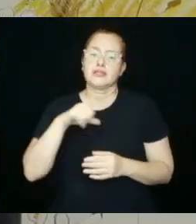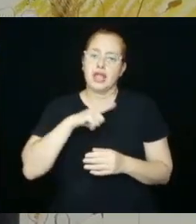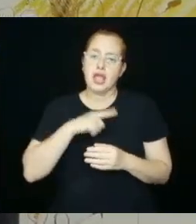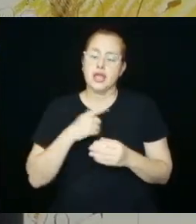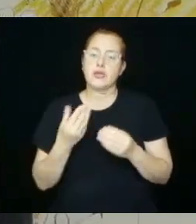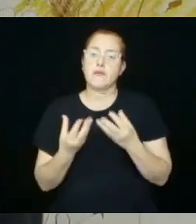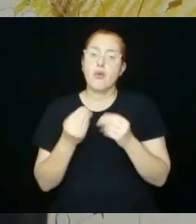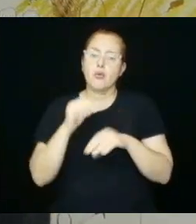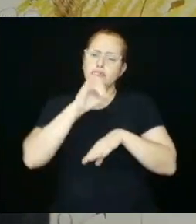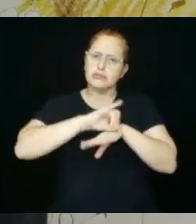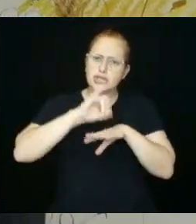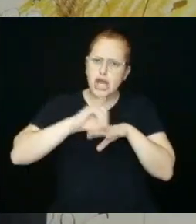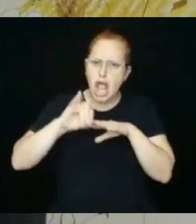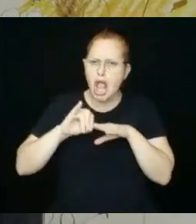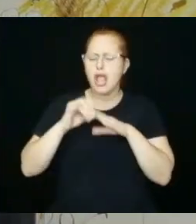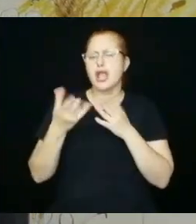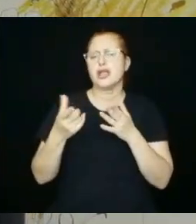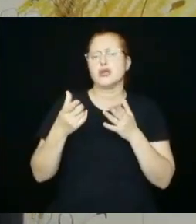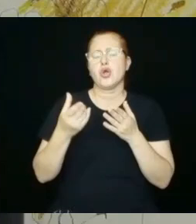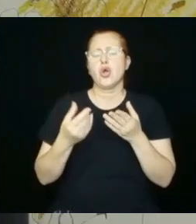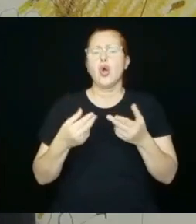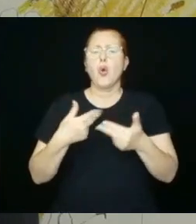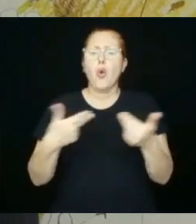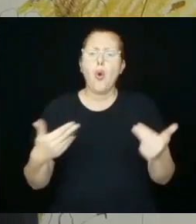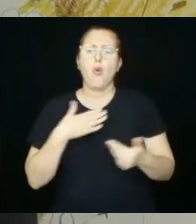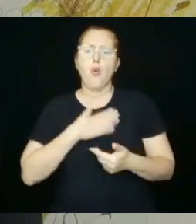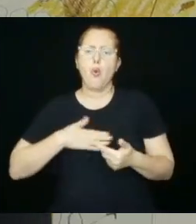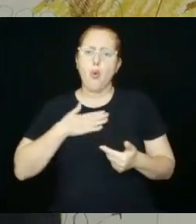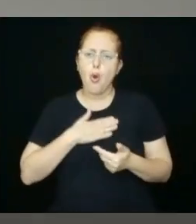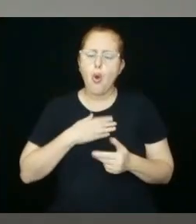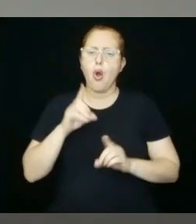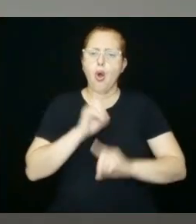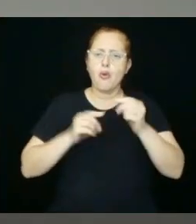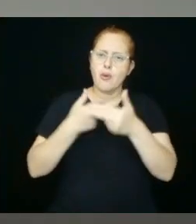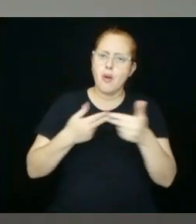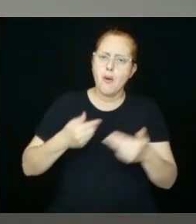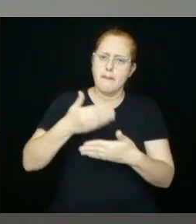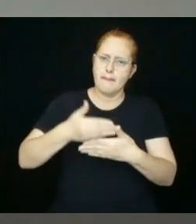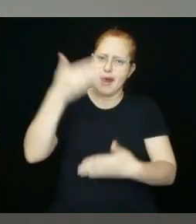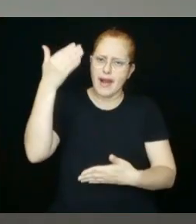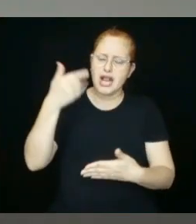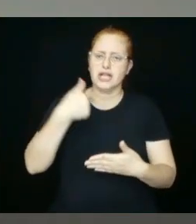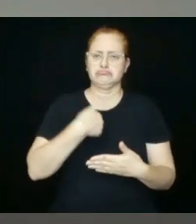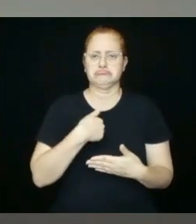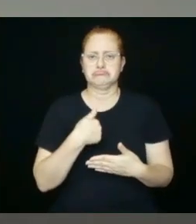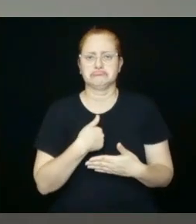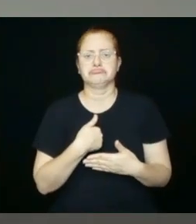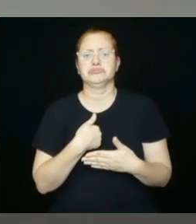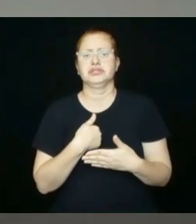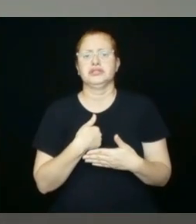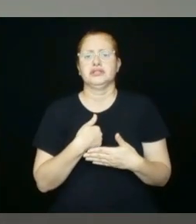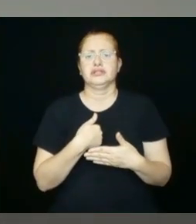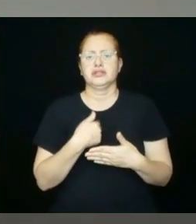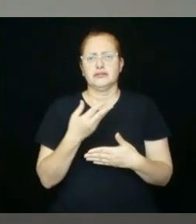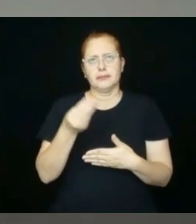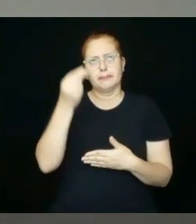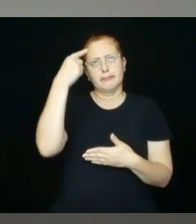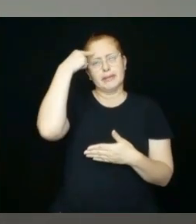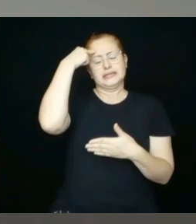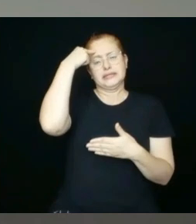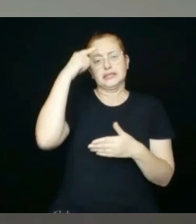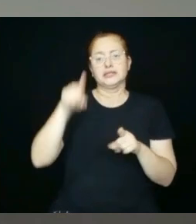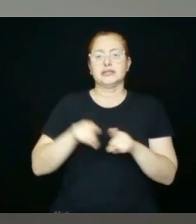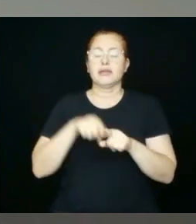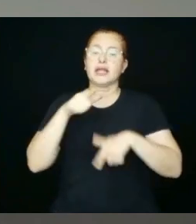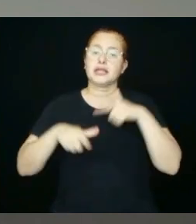é um monte de objetos que me rodeiam, as coisas que eu gosto, algumas coisas na parede que eu vou internalizando. Tem os trabalhos